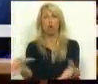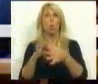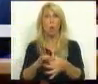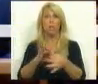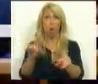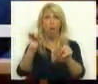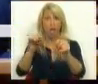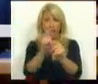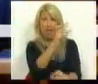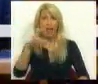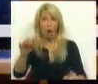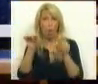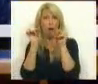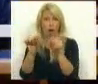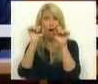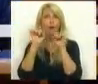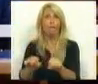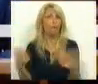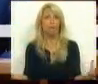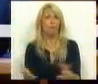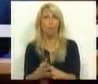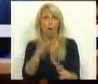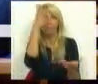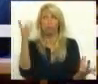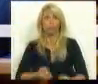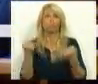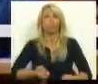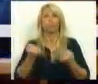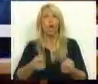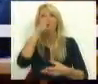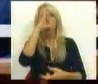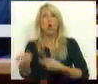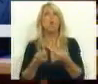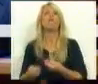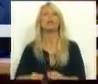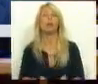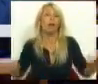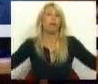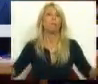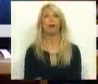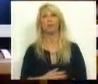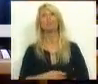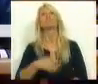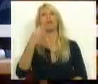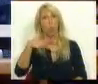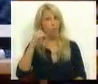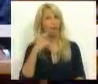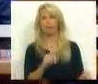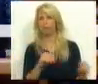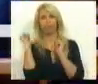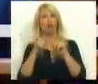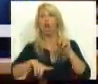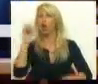da sua notória impreparação para governar. Seja como for uma coisa é certa o PS não fugirá às suas responsabilidades.